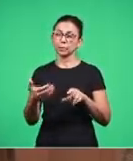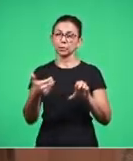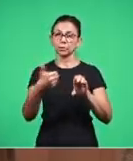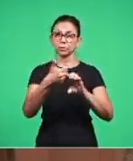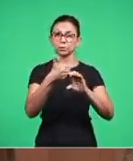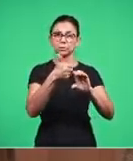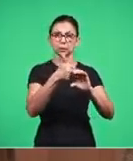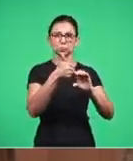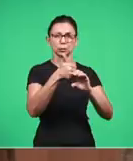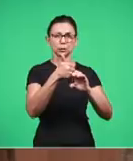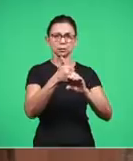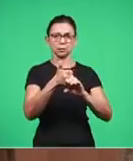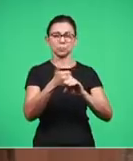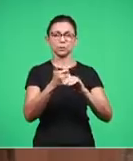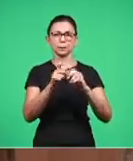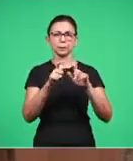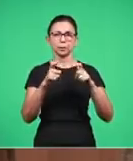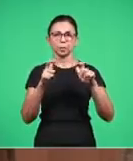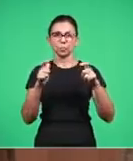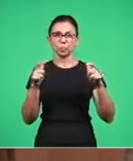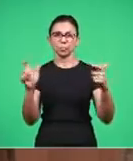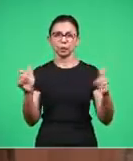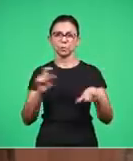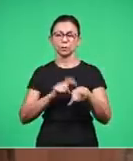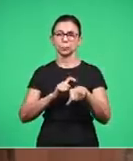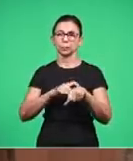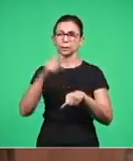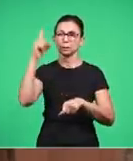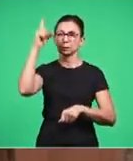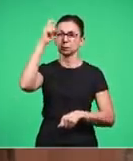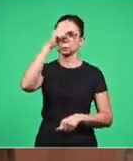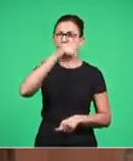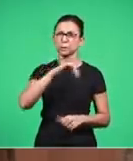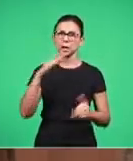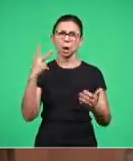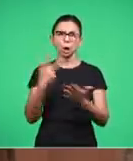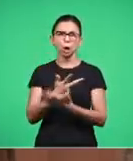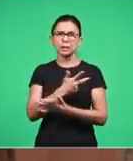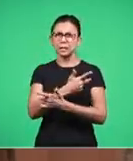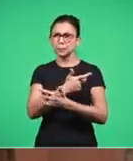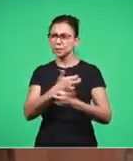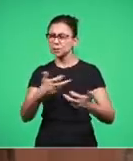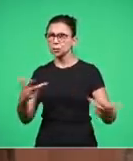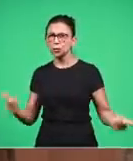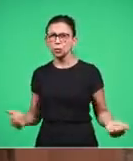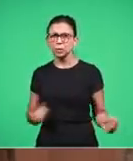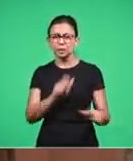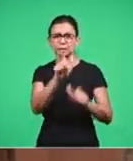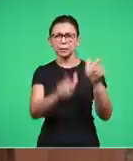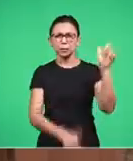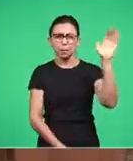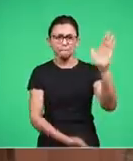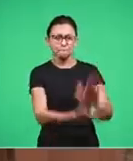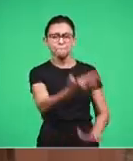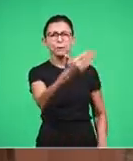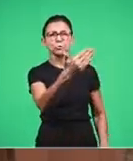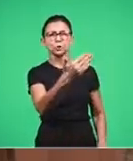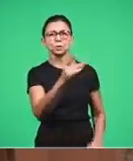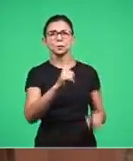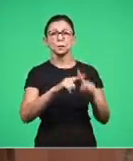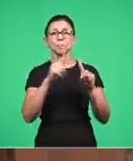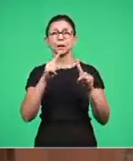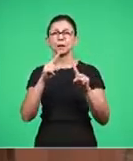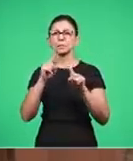história da humanidade. Quando vinha as calamidades, todos fugiam, mas havia um povo confiado no Senhor que